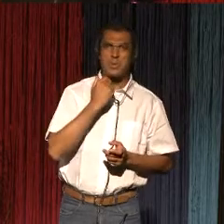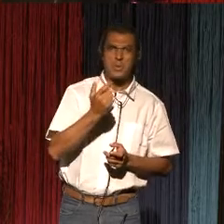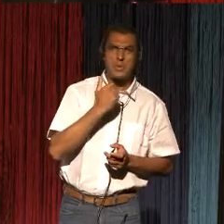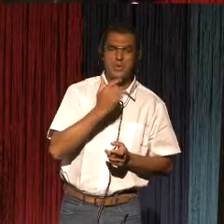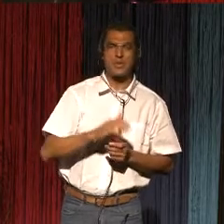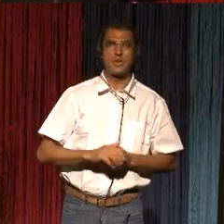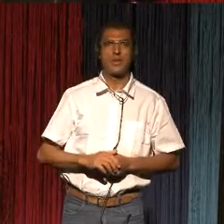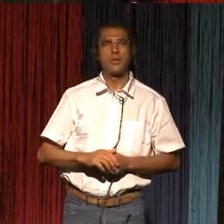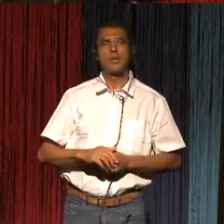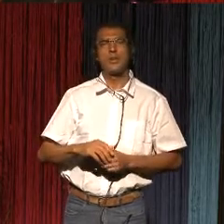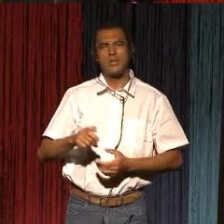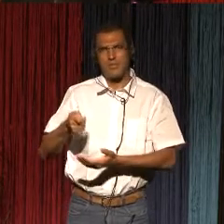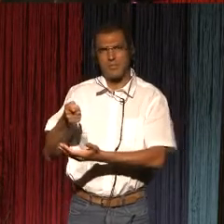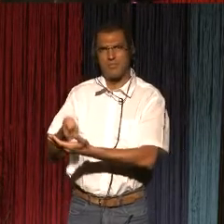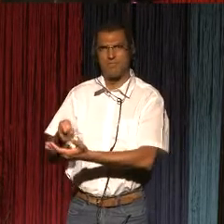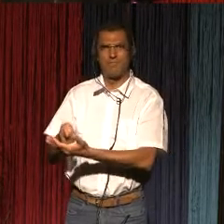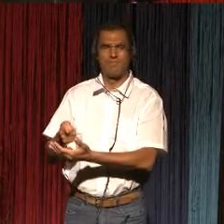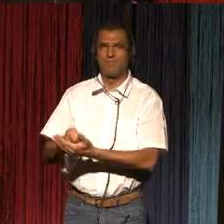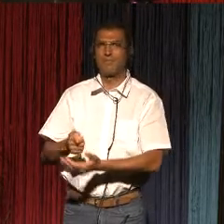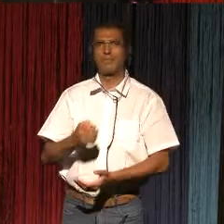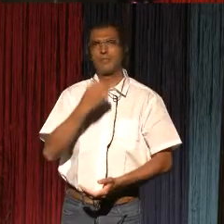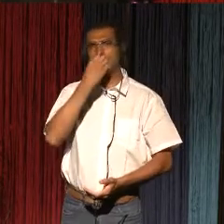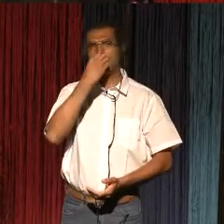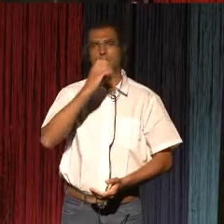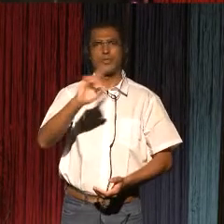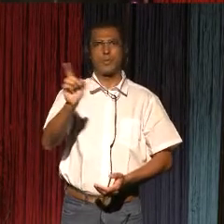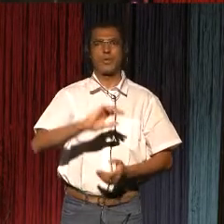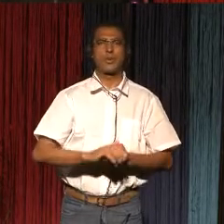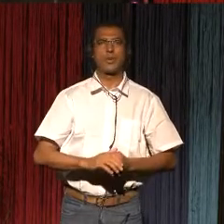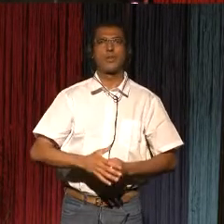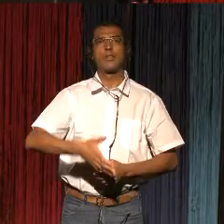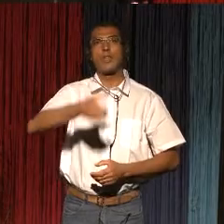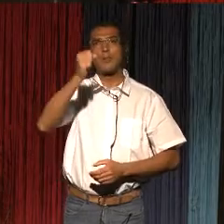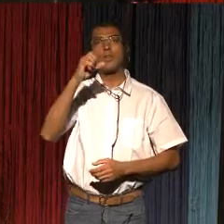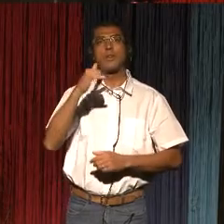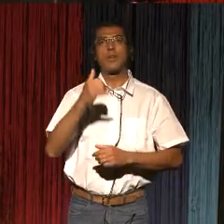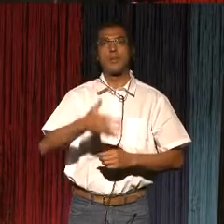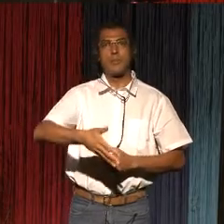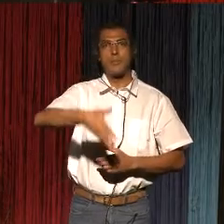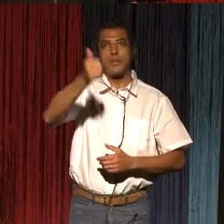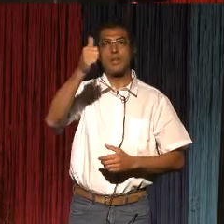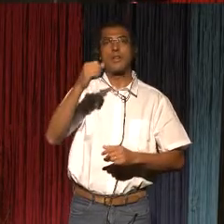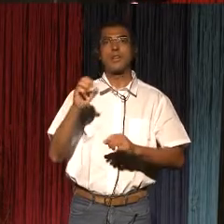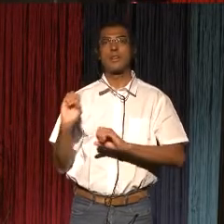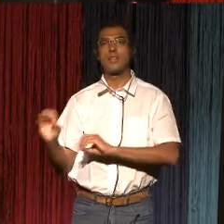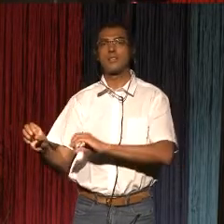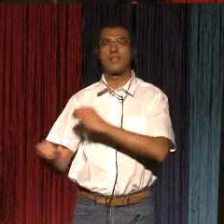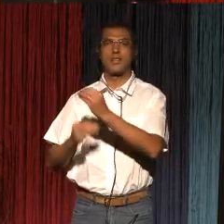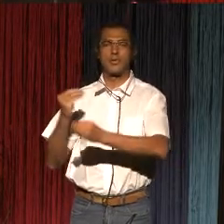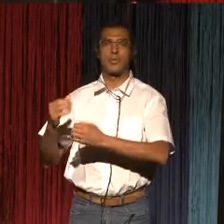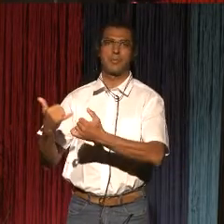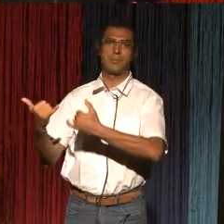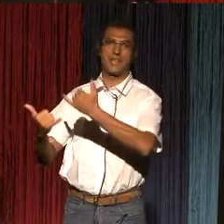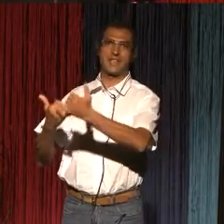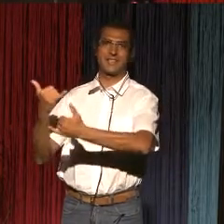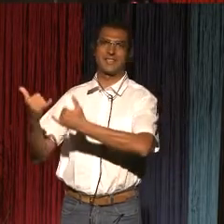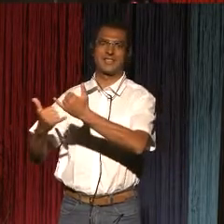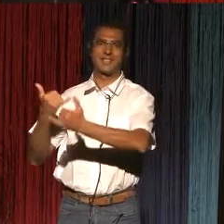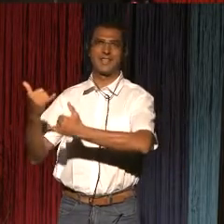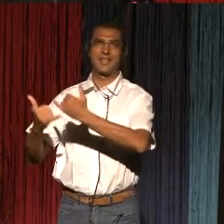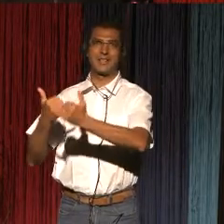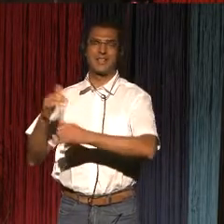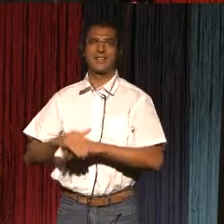aprendem, que são ensinadas de uma maneira mais brincando, elas têm um resultado muito melhor. E os dados mostram que